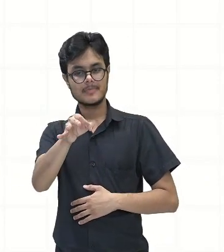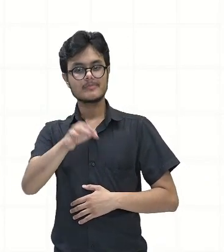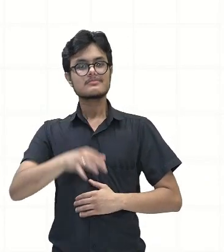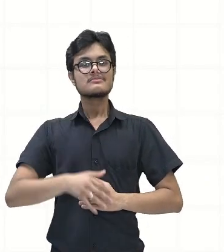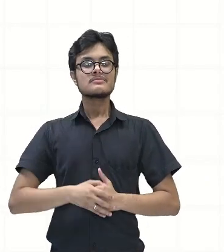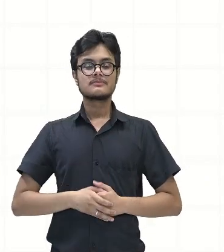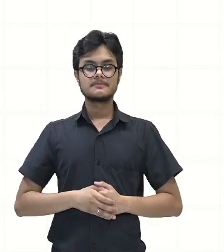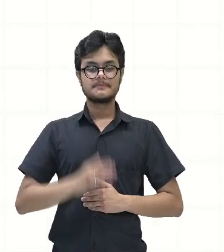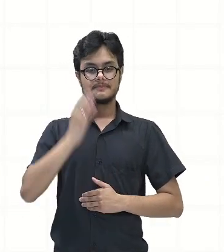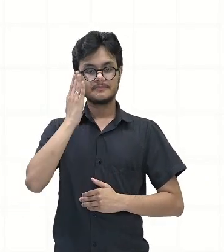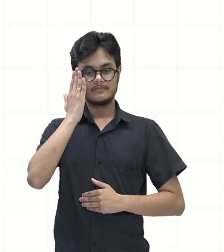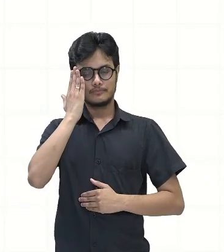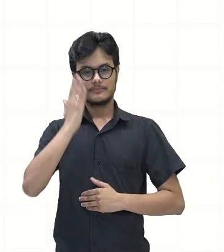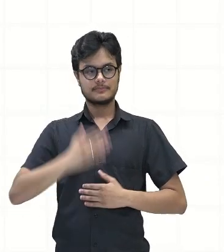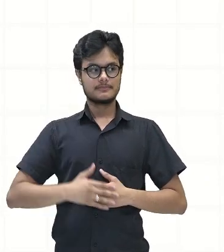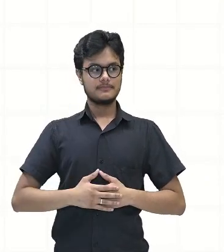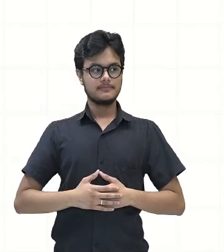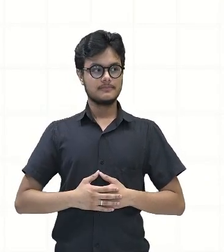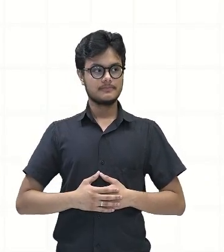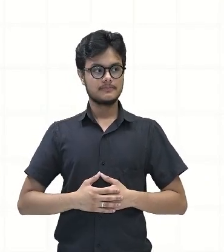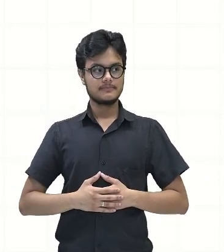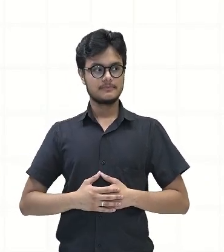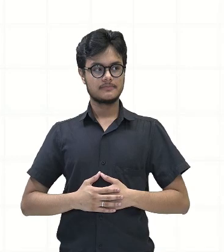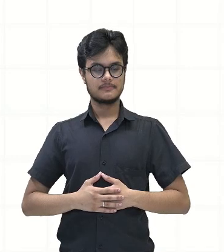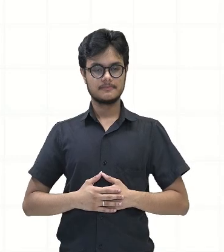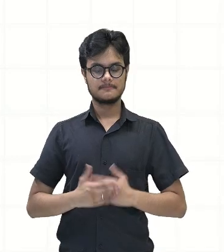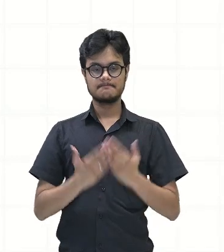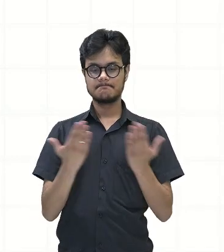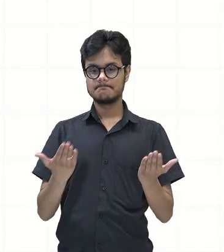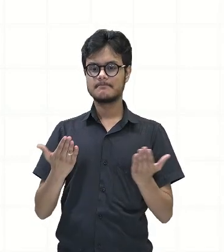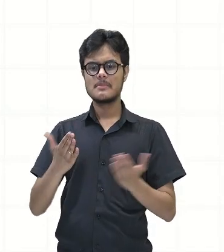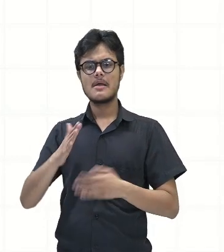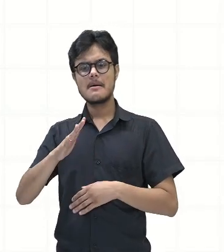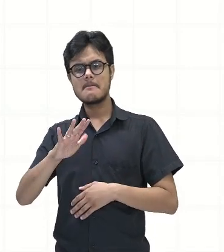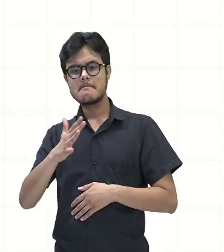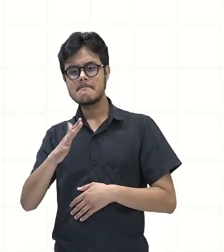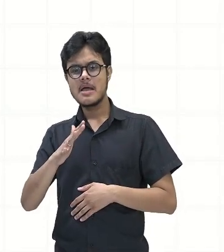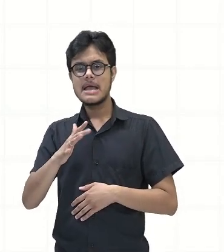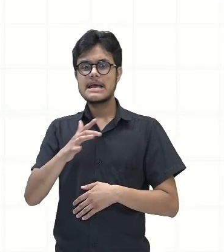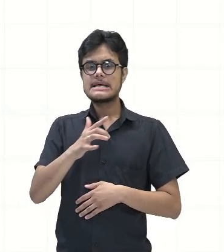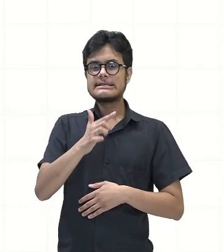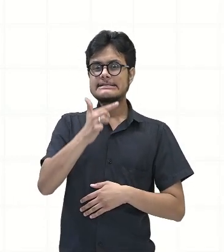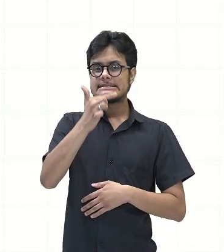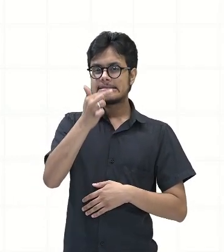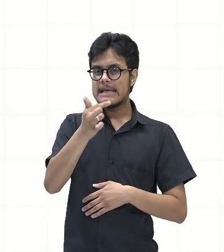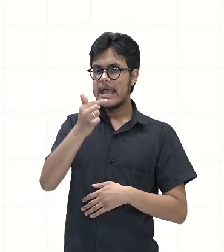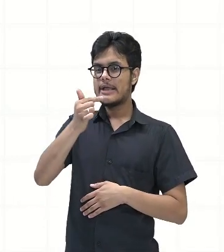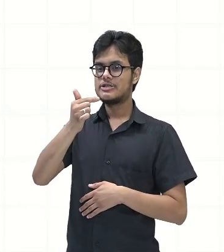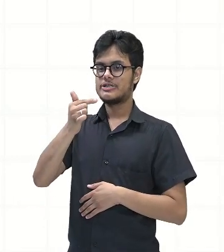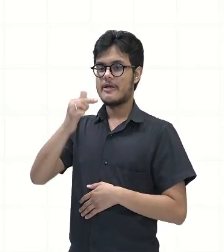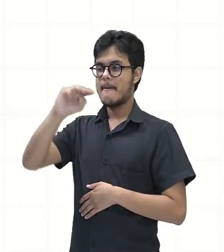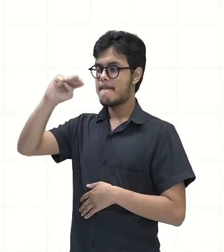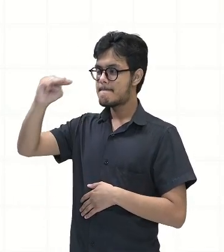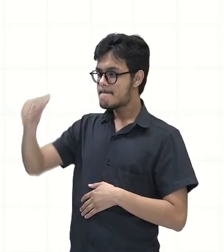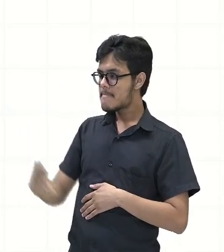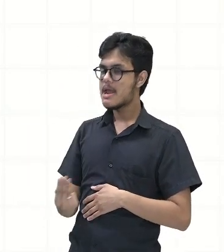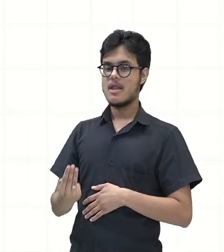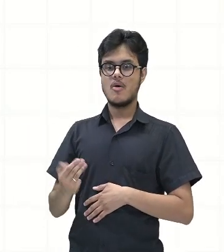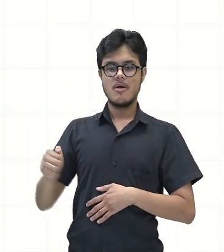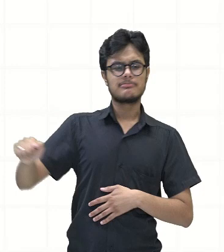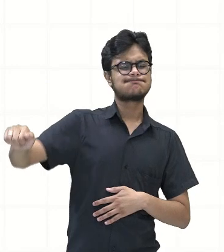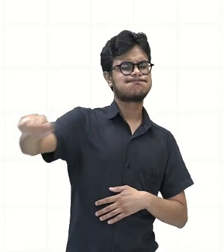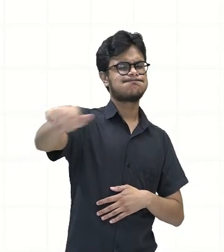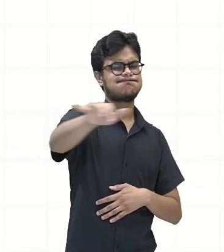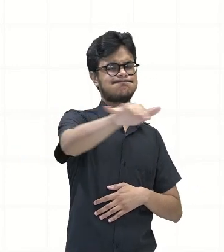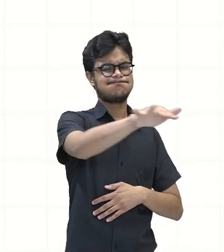altas. Ela cobre uma área de aproximadamente 7 milhões de quilômetros quadrados. Ela vai se estender por